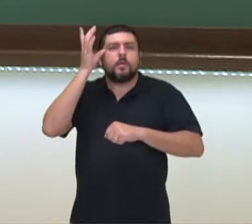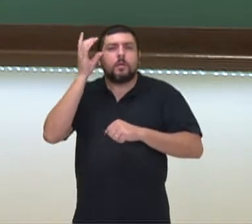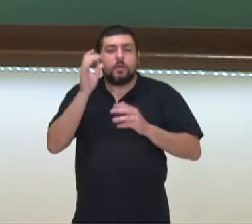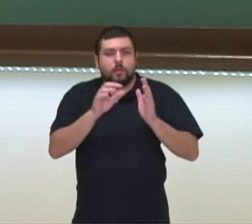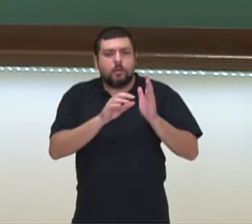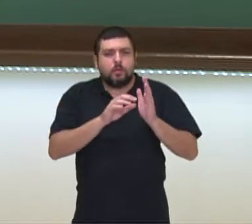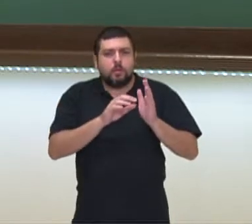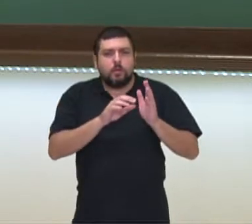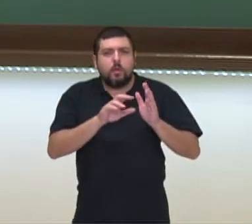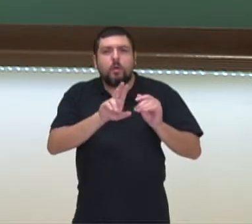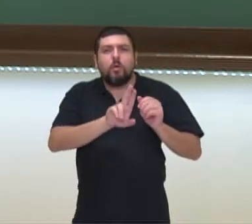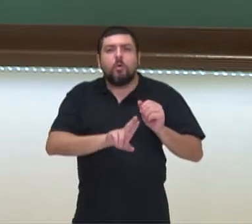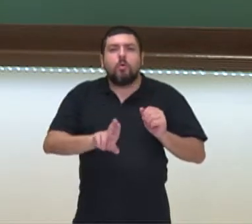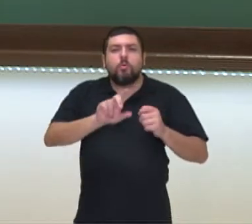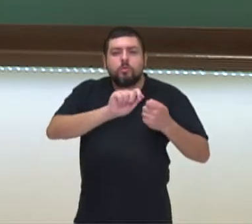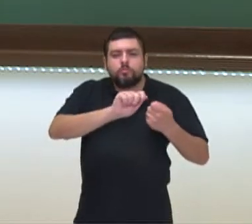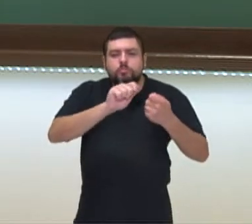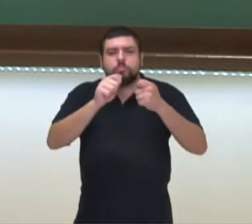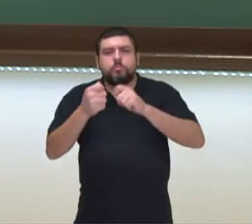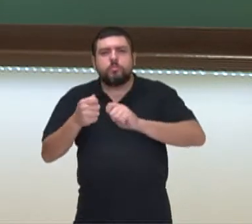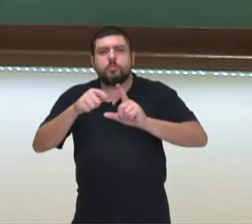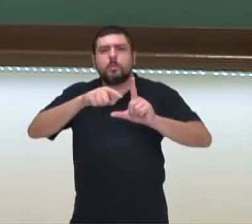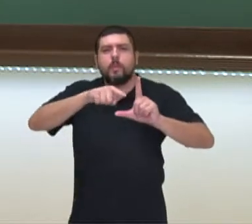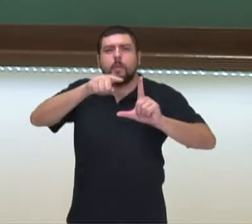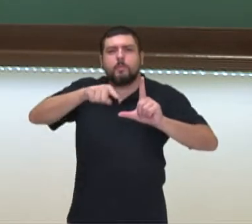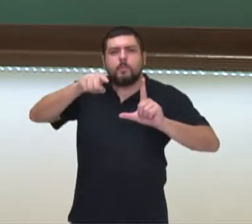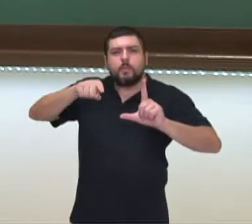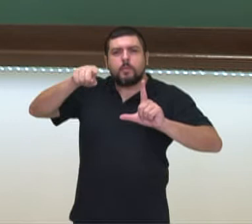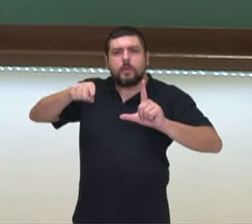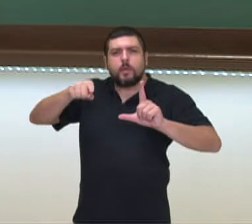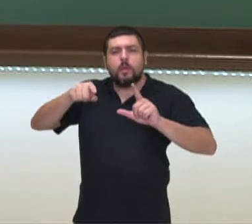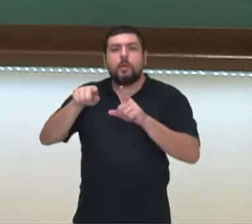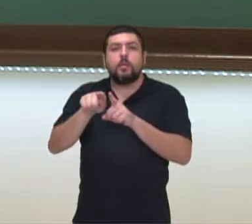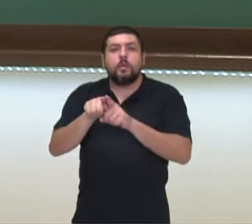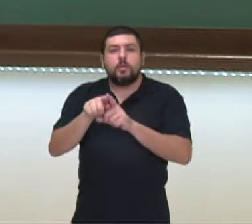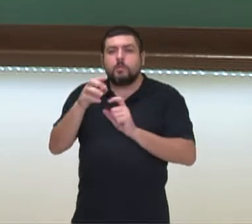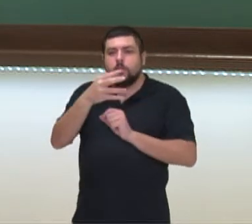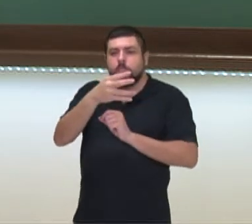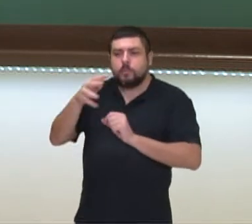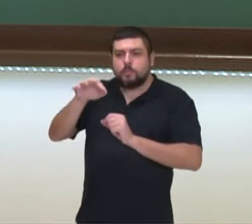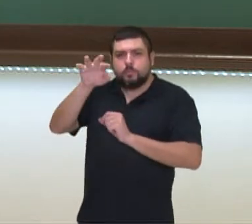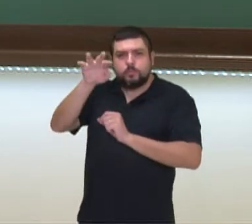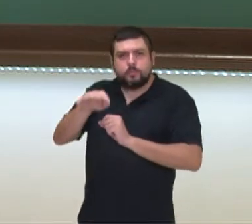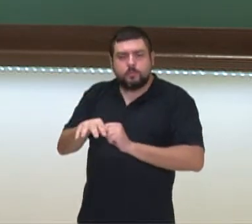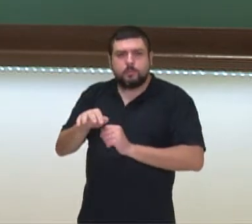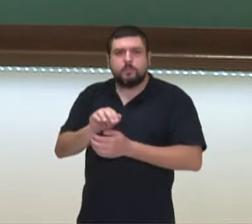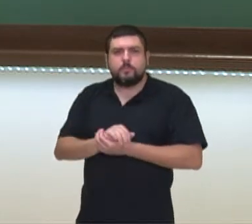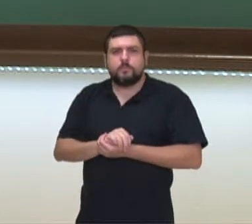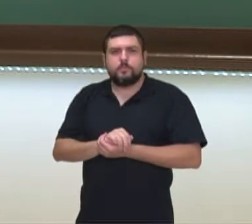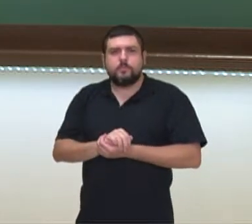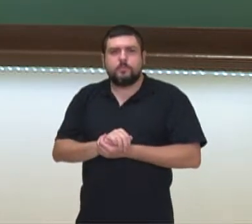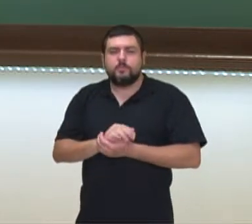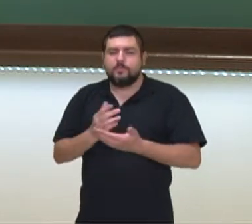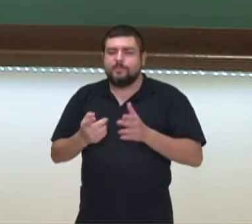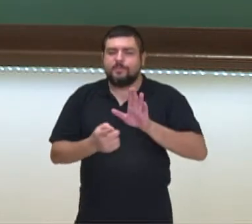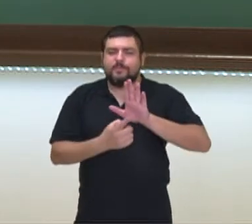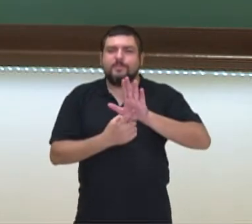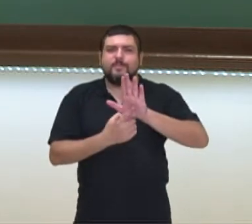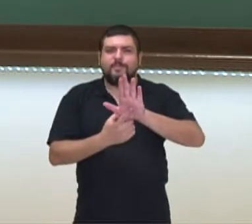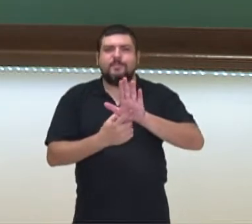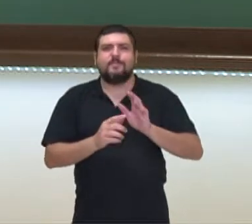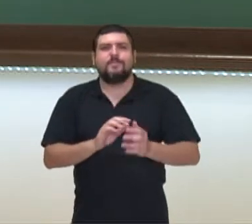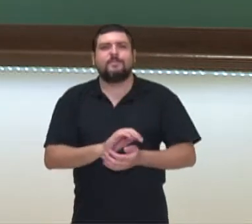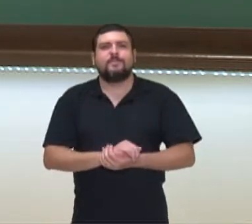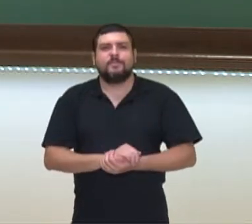gráficos, tabelas, são modos aí de estar representando algumas informações. E é isso que eu vou mostrar aqui para vocês, olha